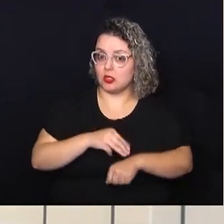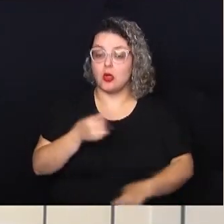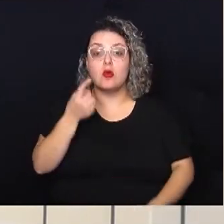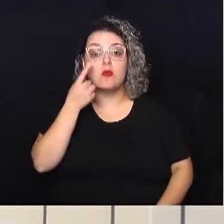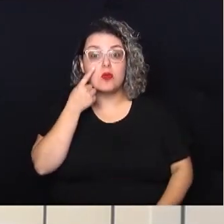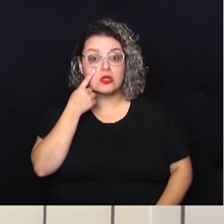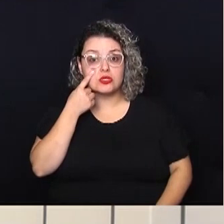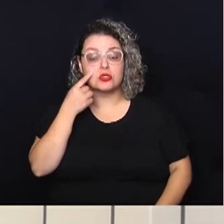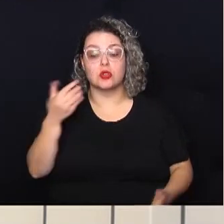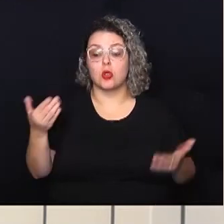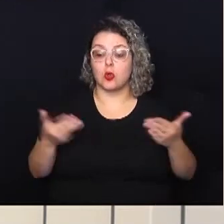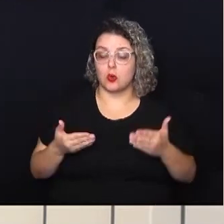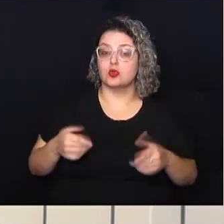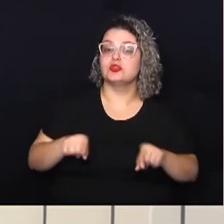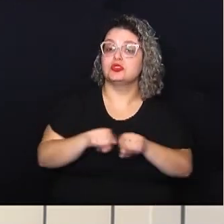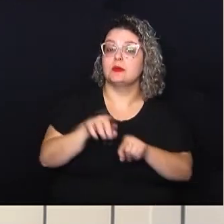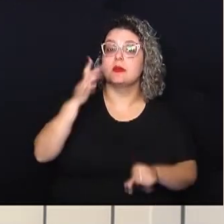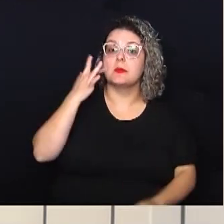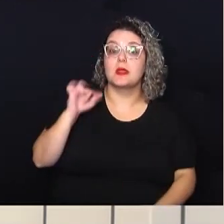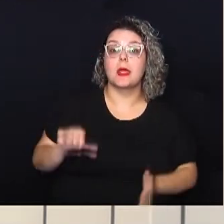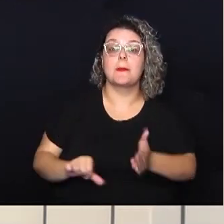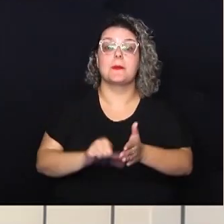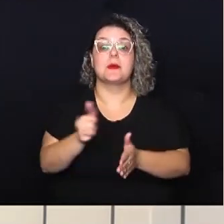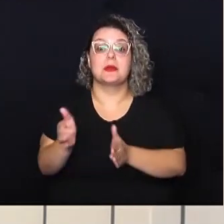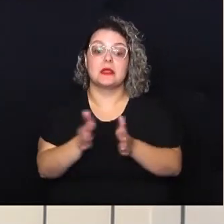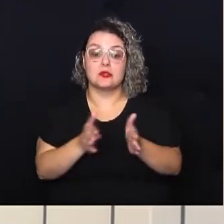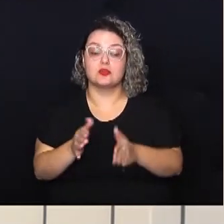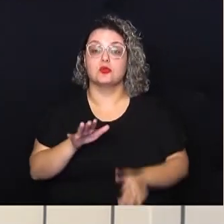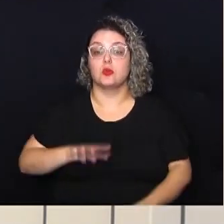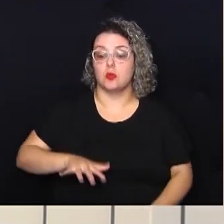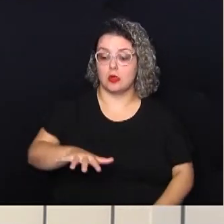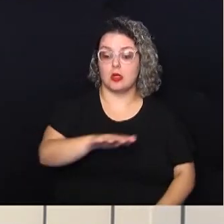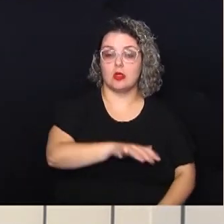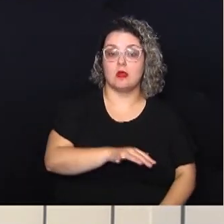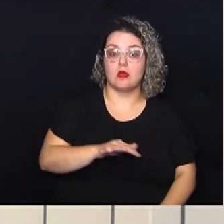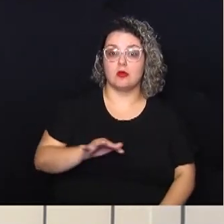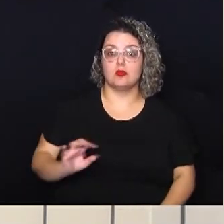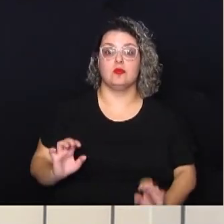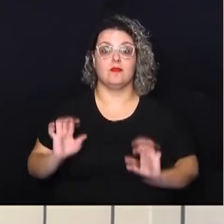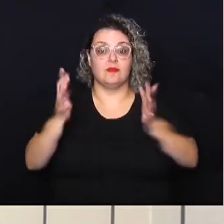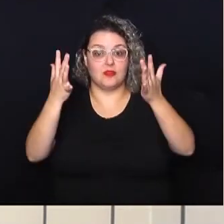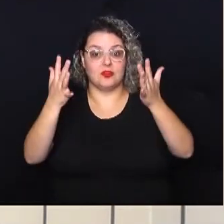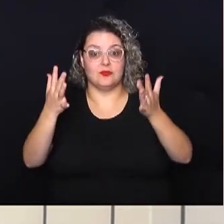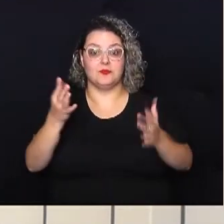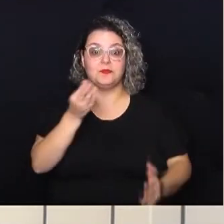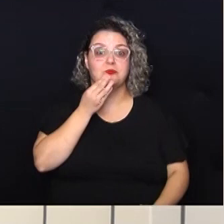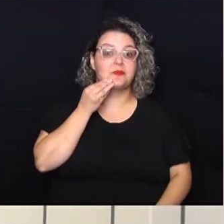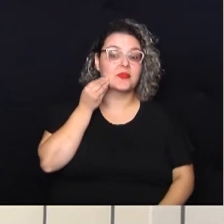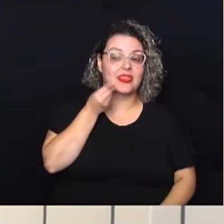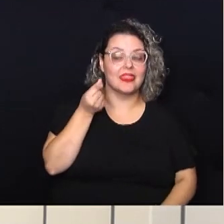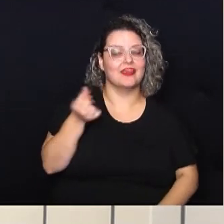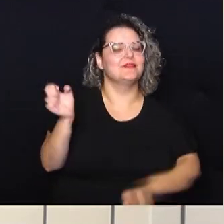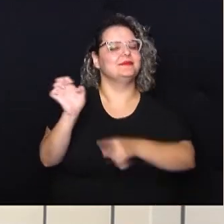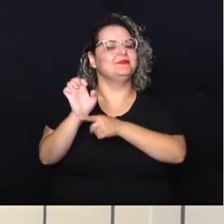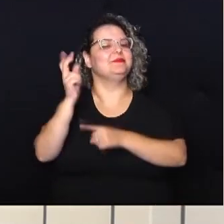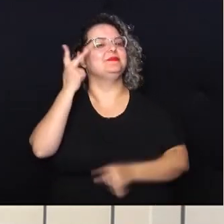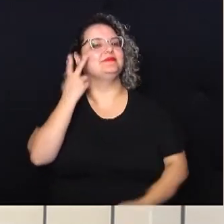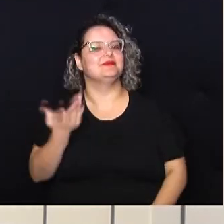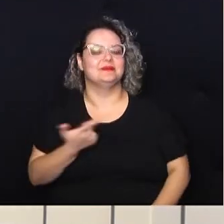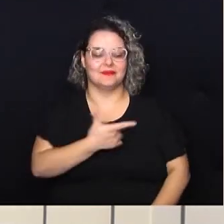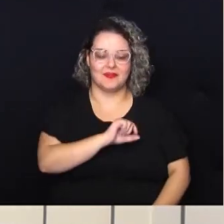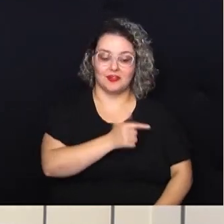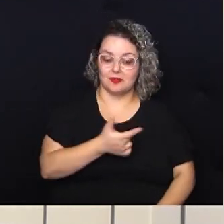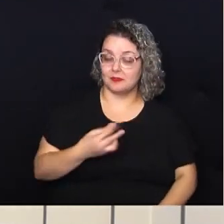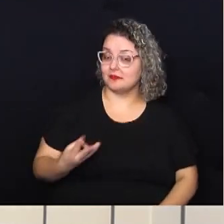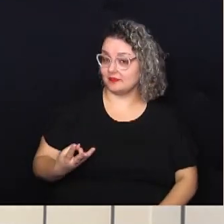só, hein? Hoje e amanhã acontece a primeira etapa regional do Festival Sabor de São Paulo 2023.